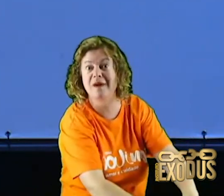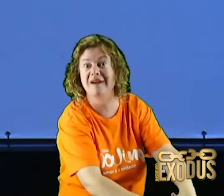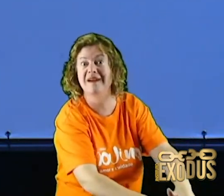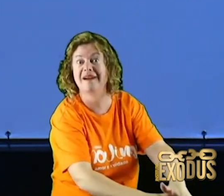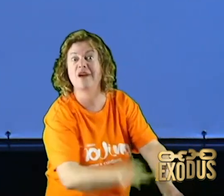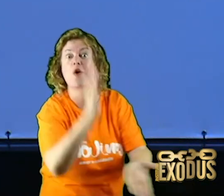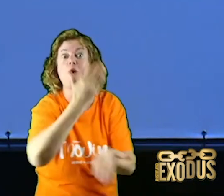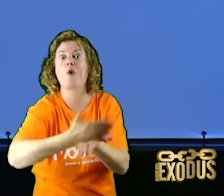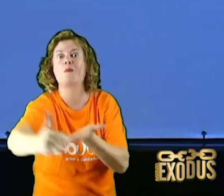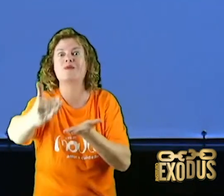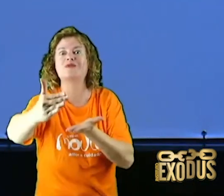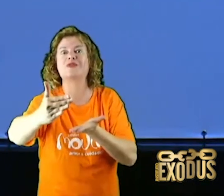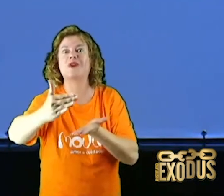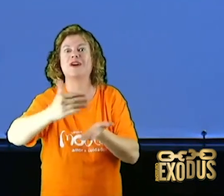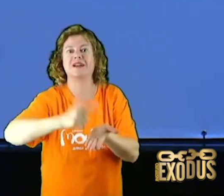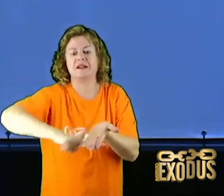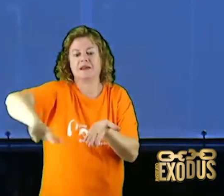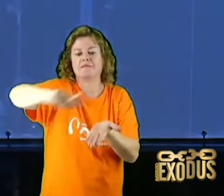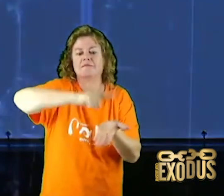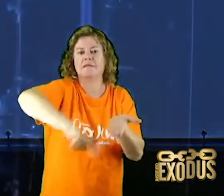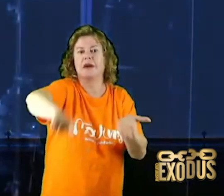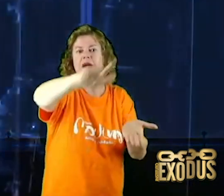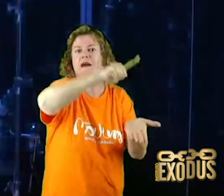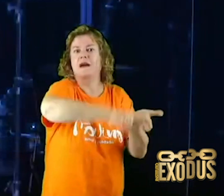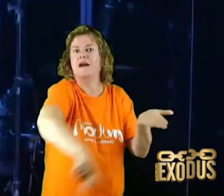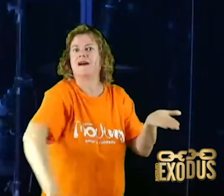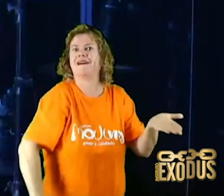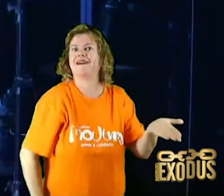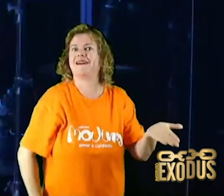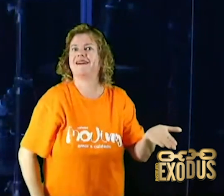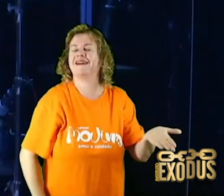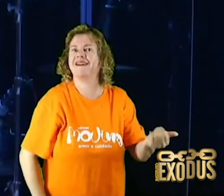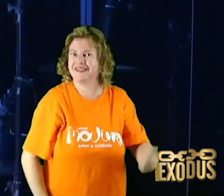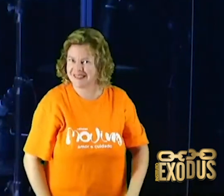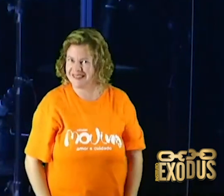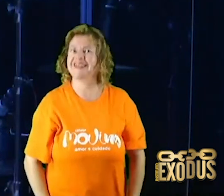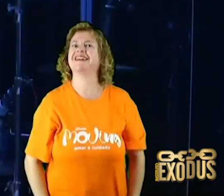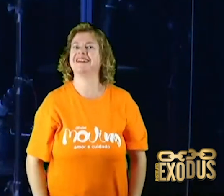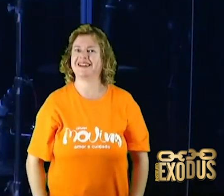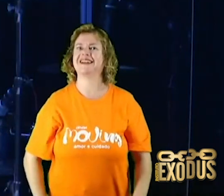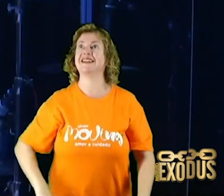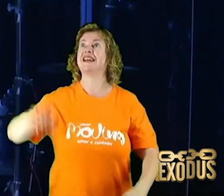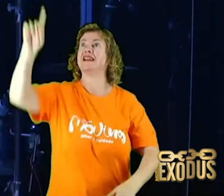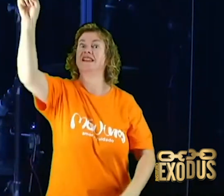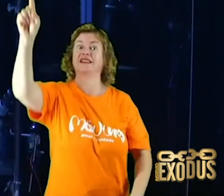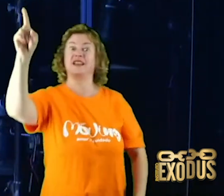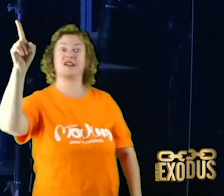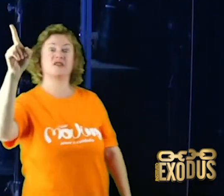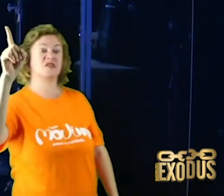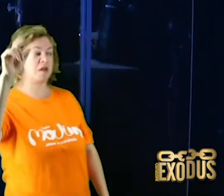anjo vai dizer: vai nessa tua força, que você vai libertar Israel.